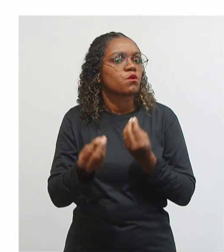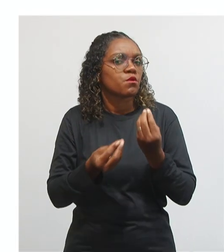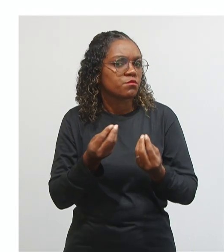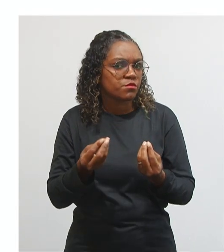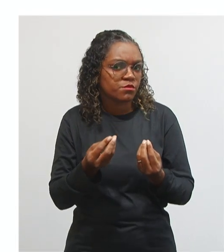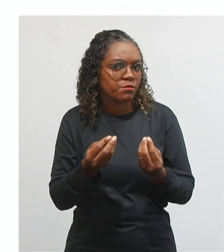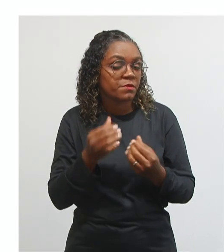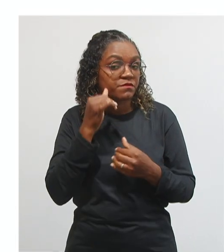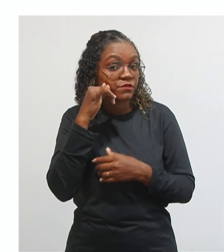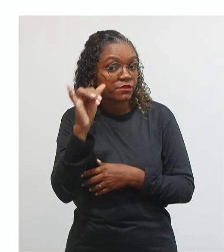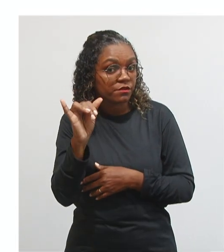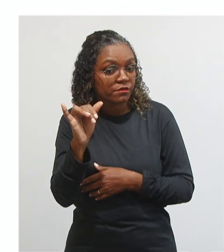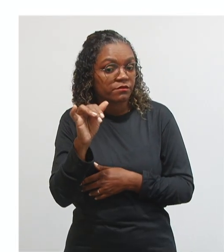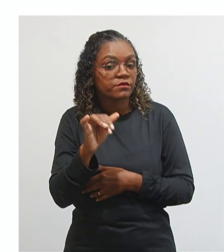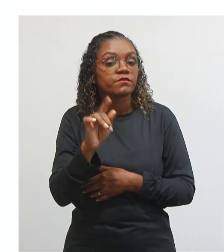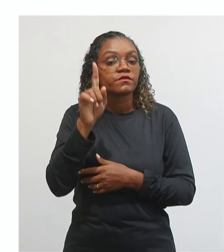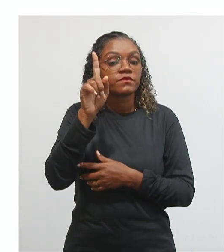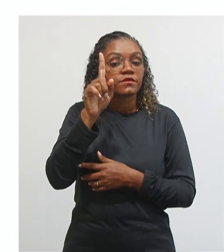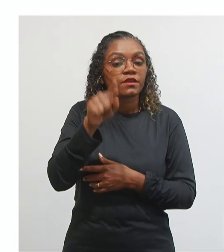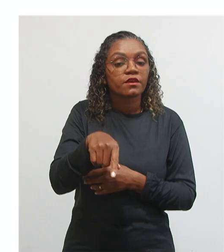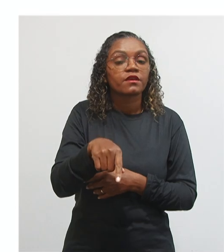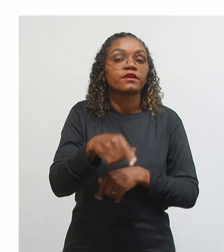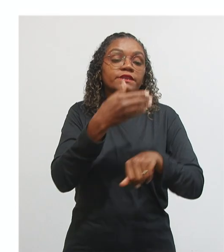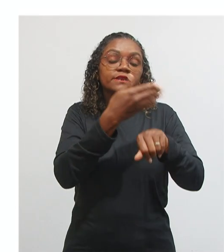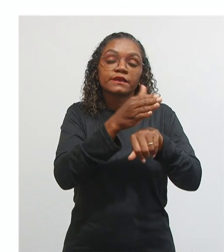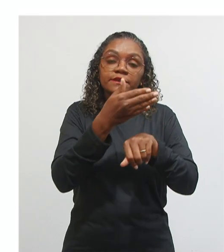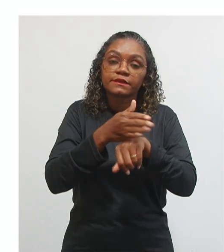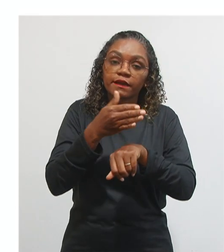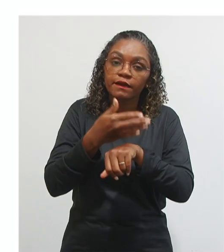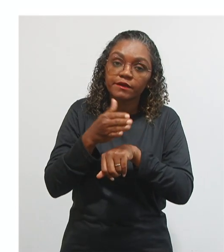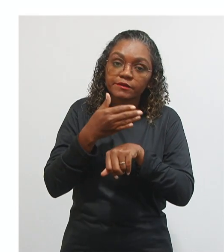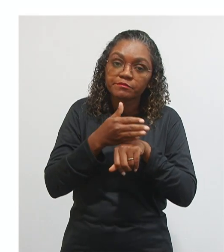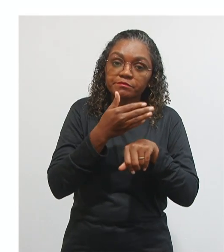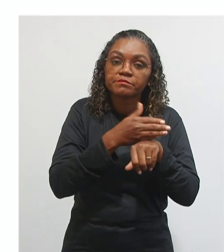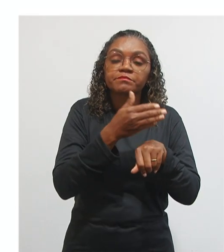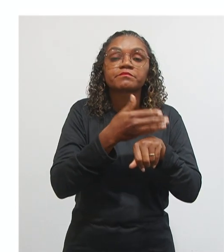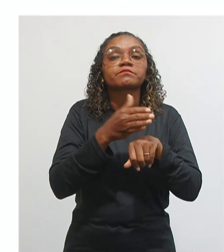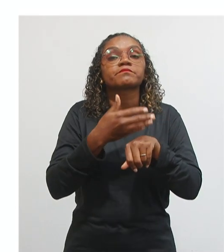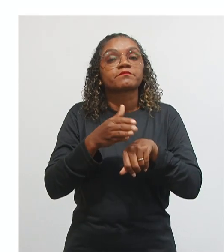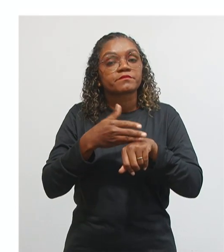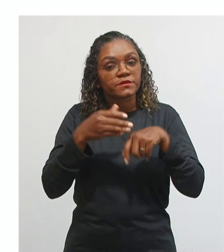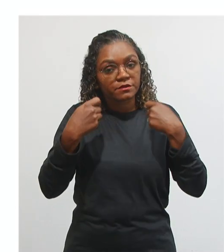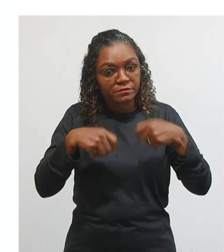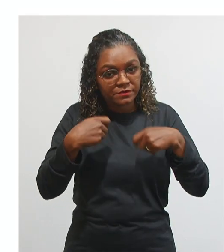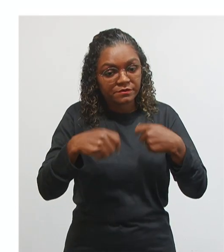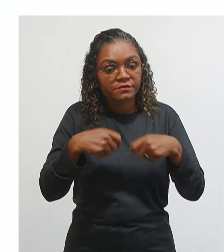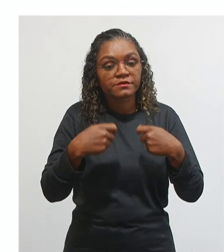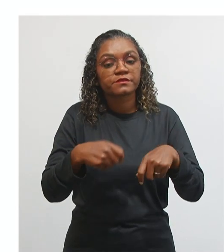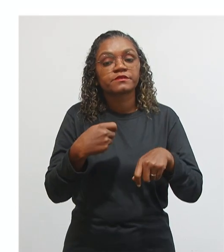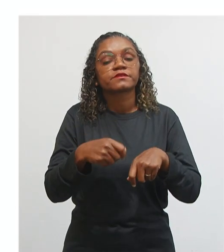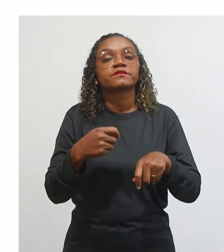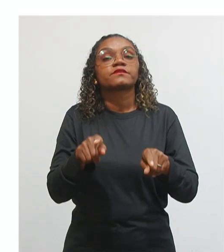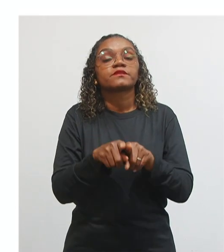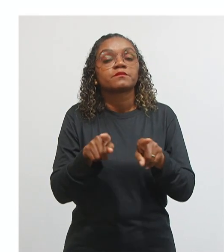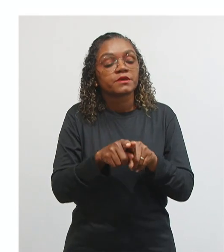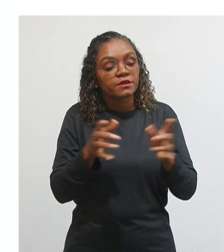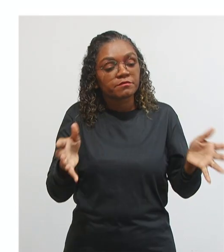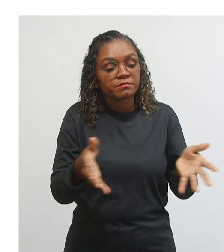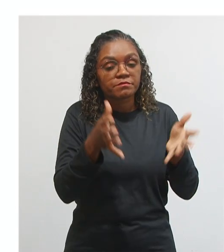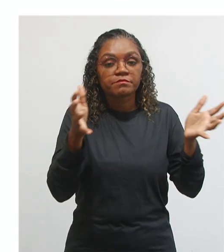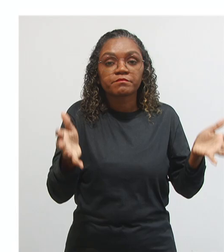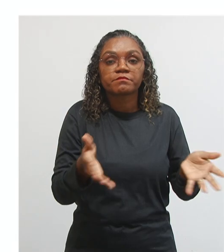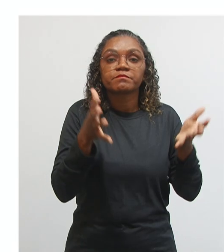de variabilidade no serviço, evitar que ele seja tão variável, é preciso ter também treinamento